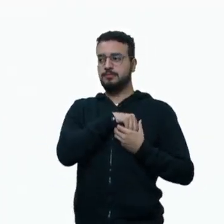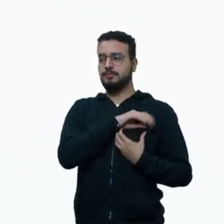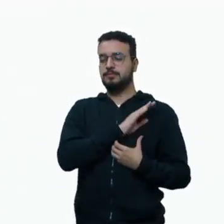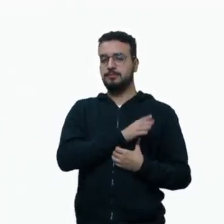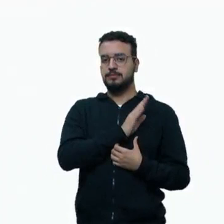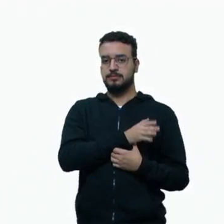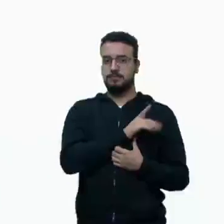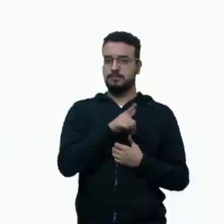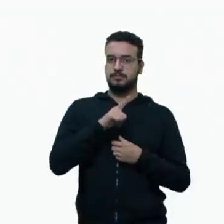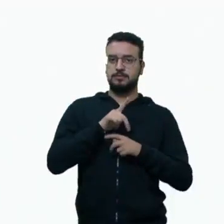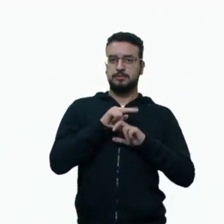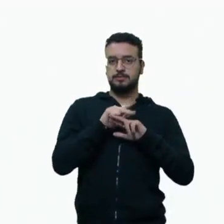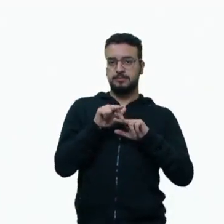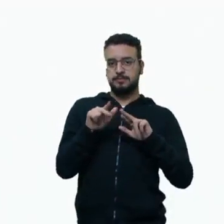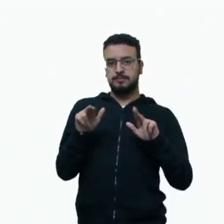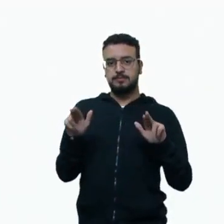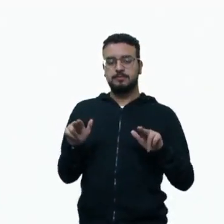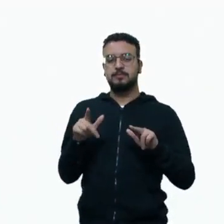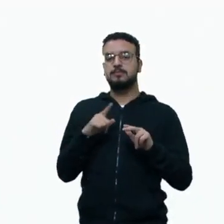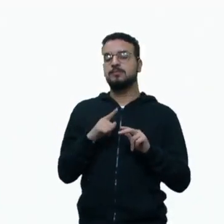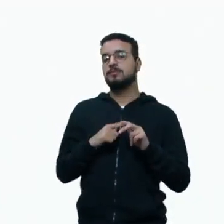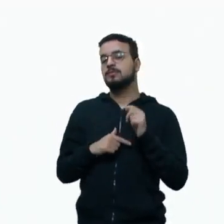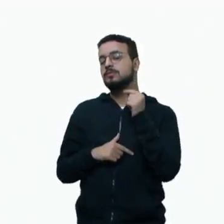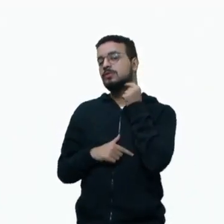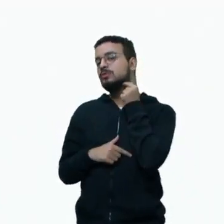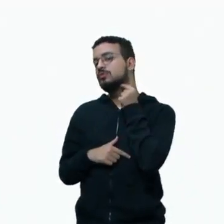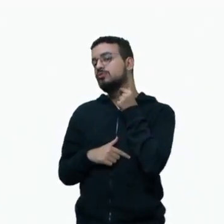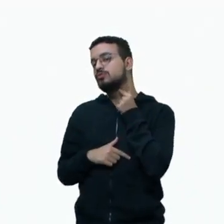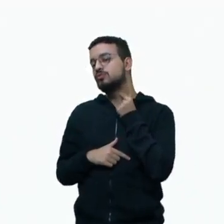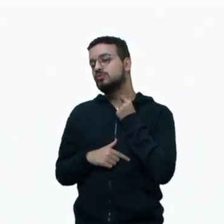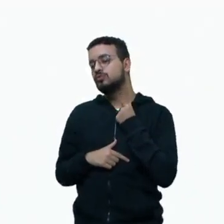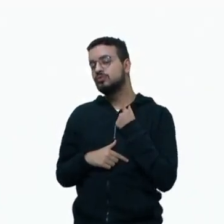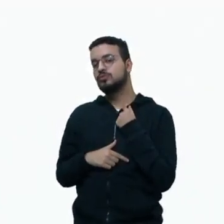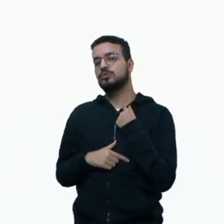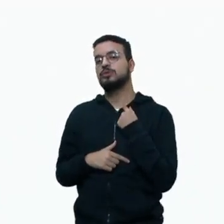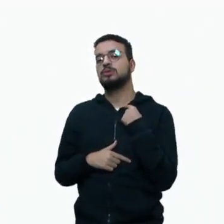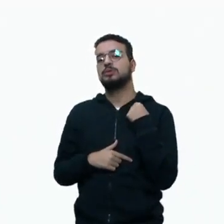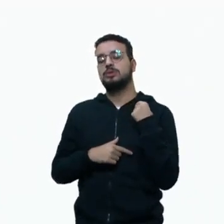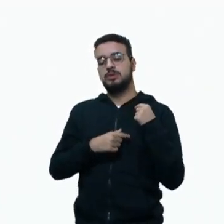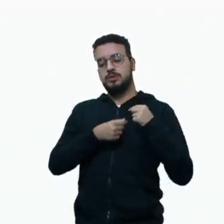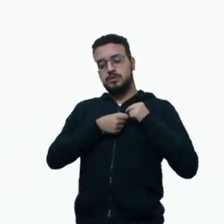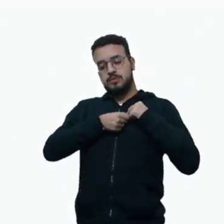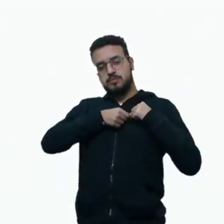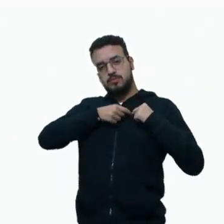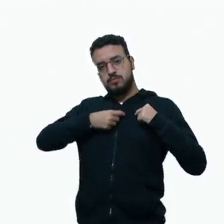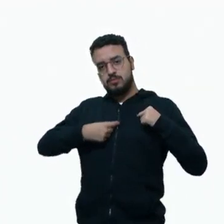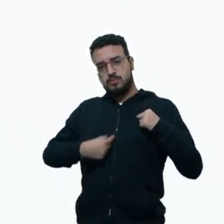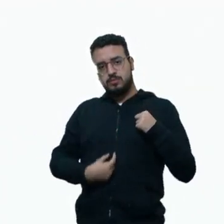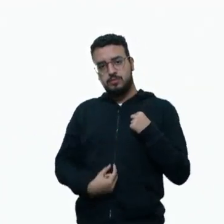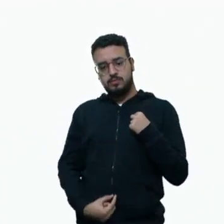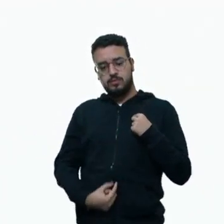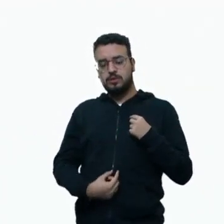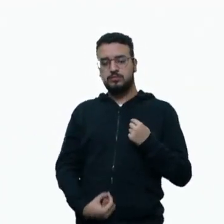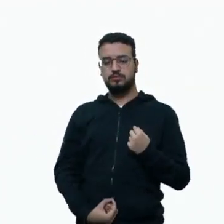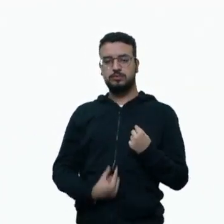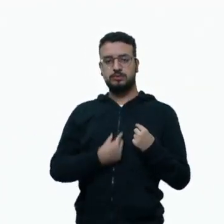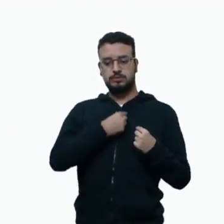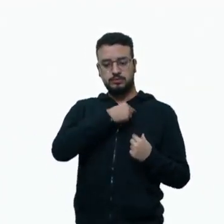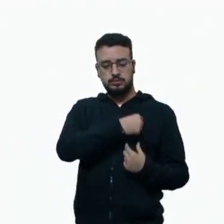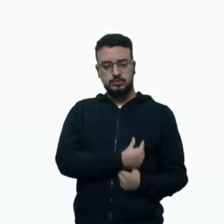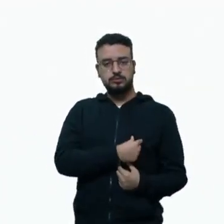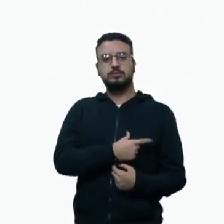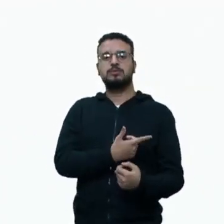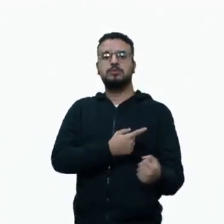bem importantes, como a veia jugular, a veia cava, a veia renal, eu tenho a veia braquial, axilar, cefálica, subclávia,